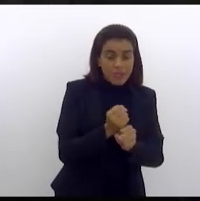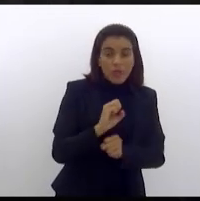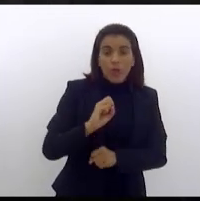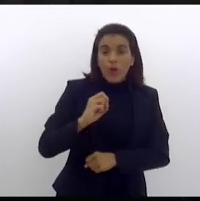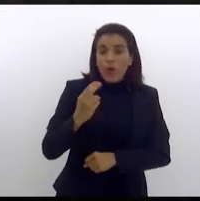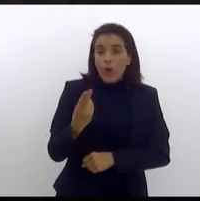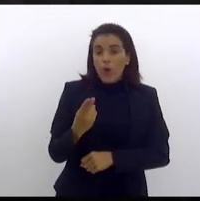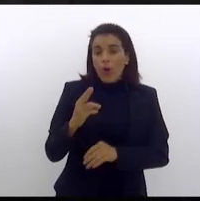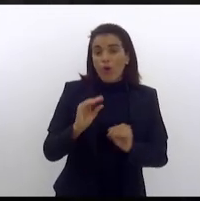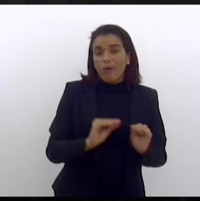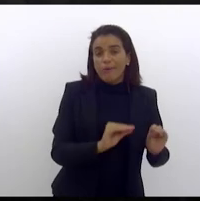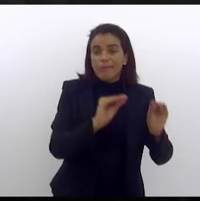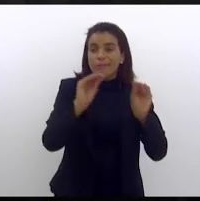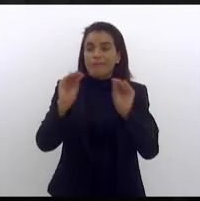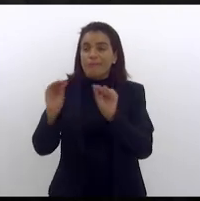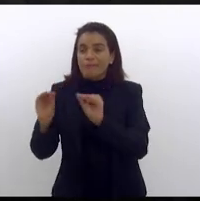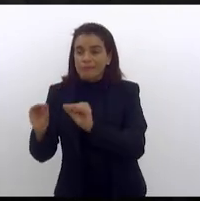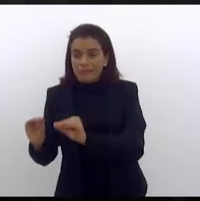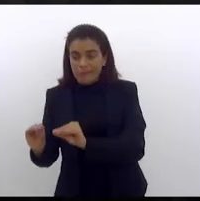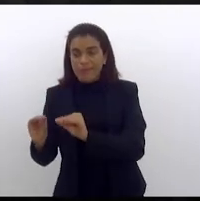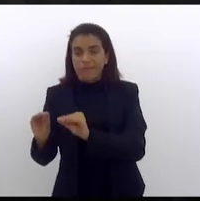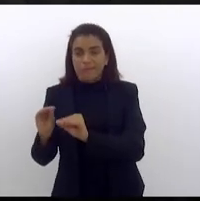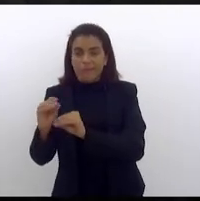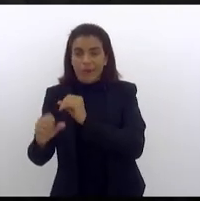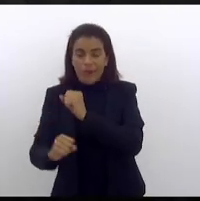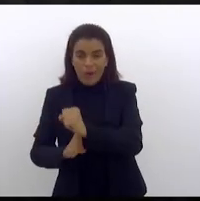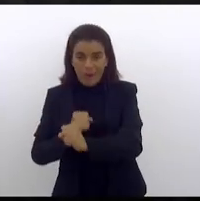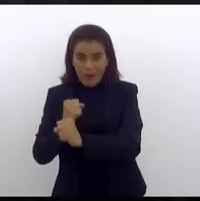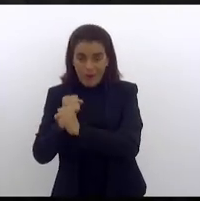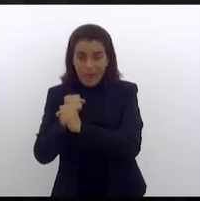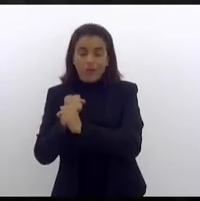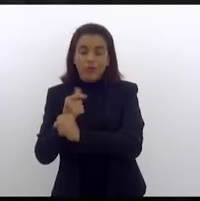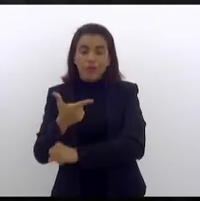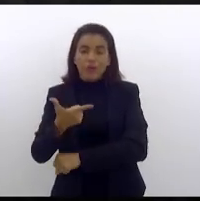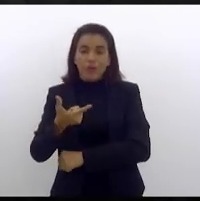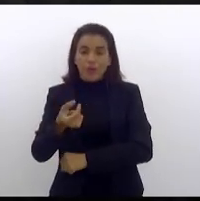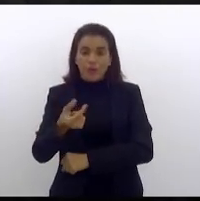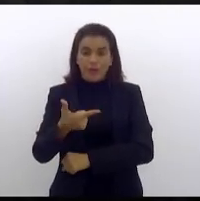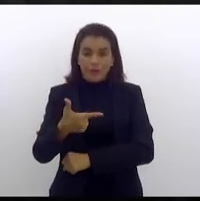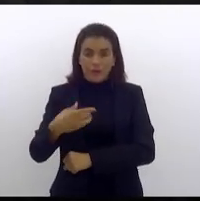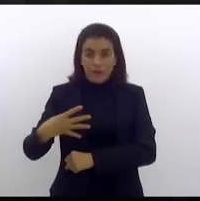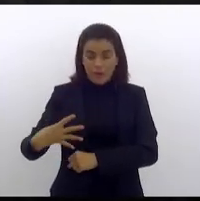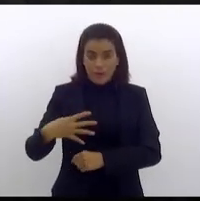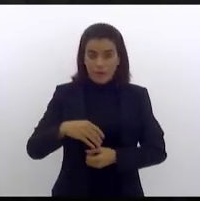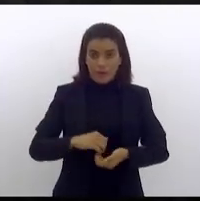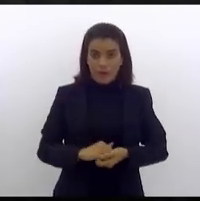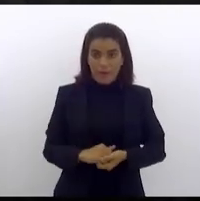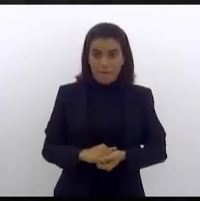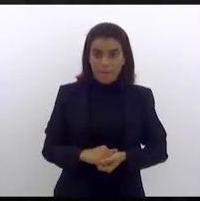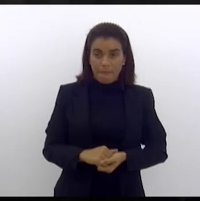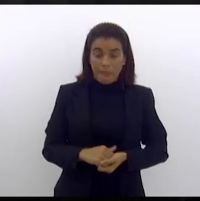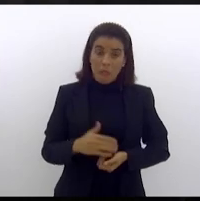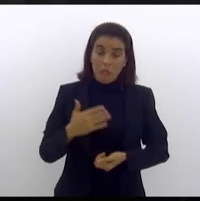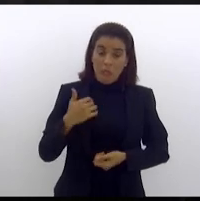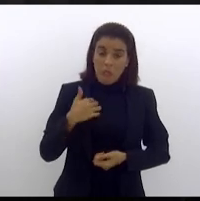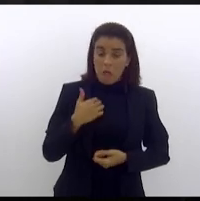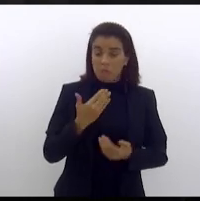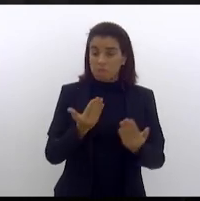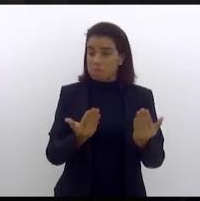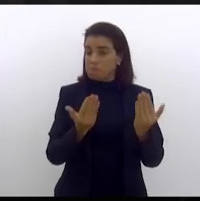será postergada para ser promulgada em 2024 tenho eu a